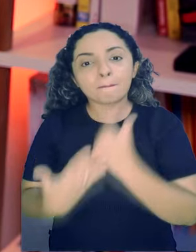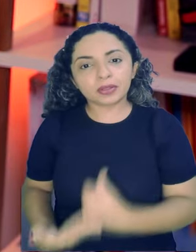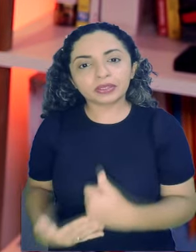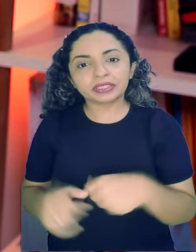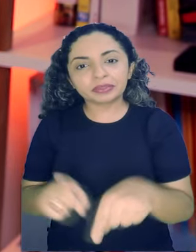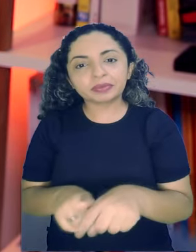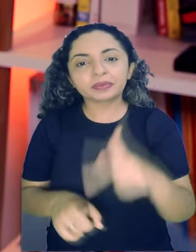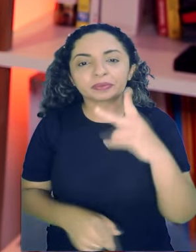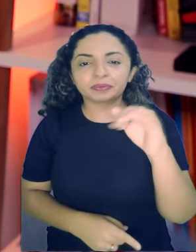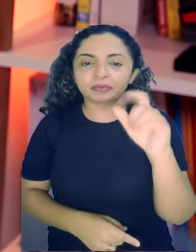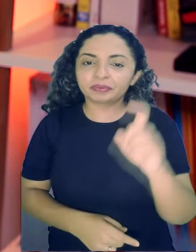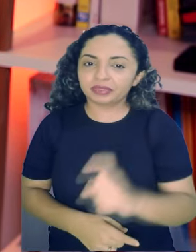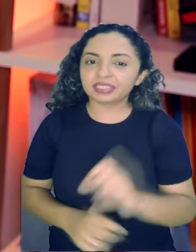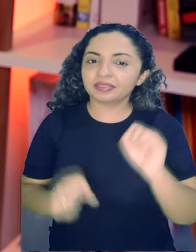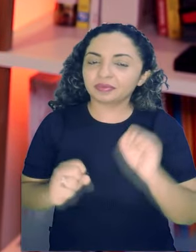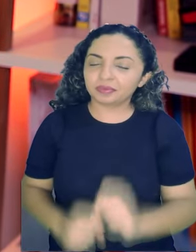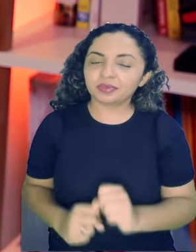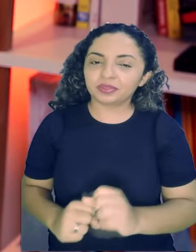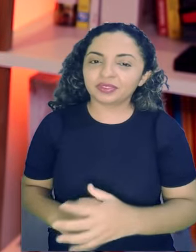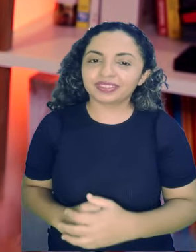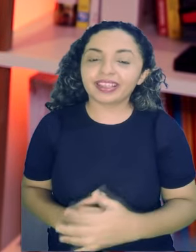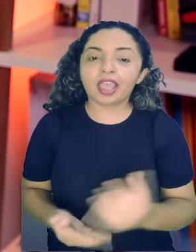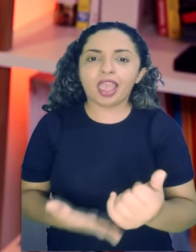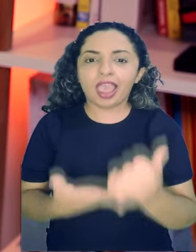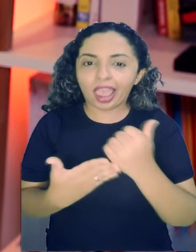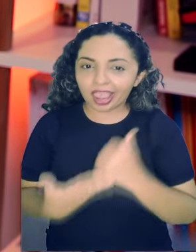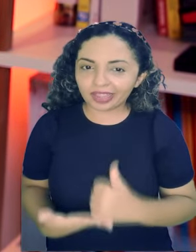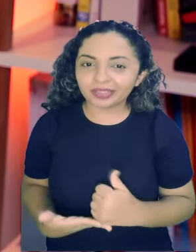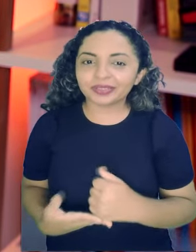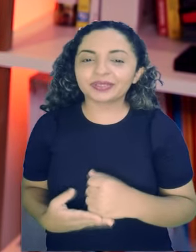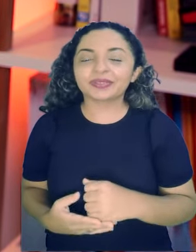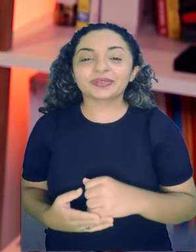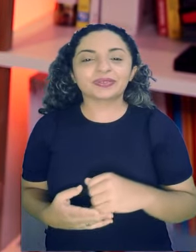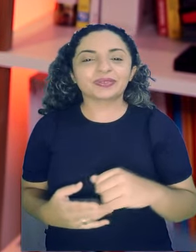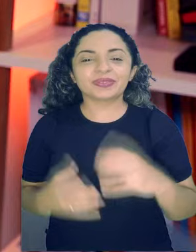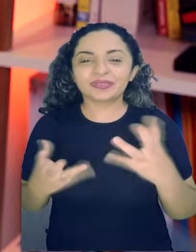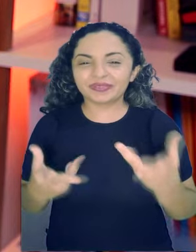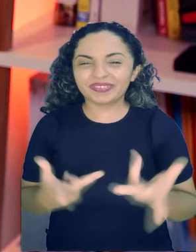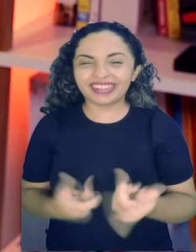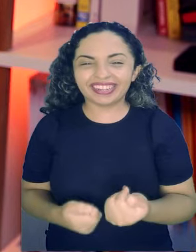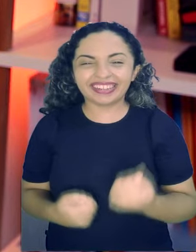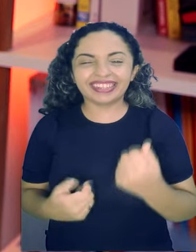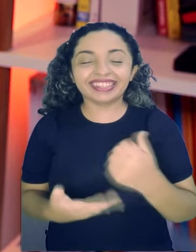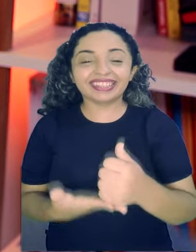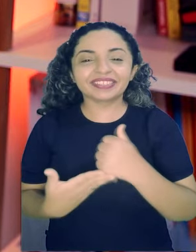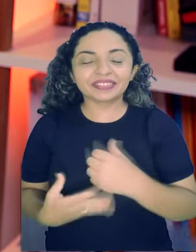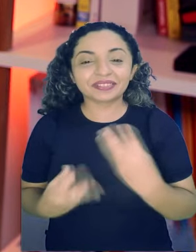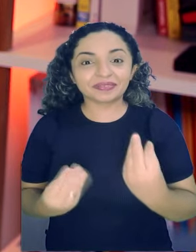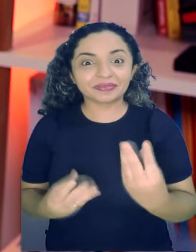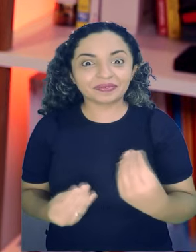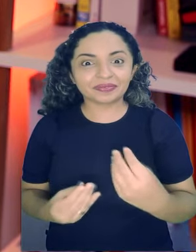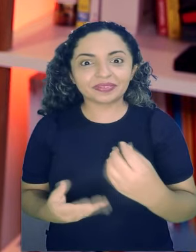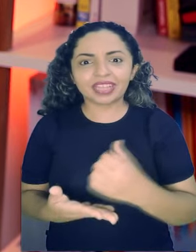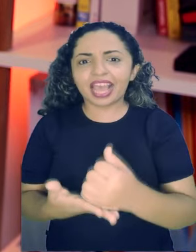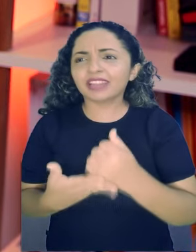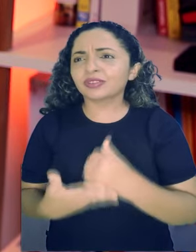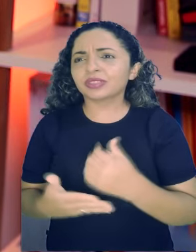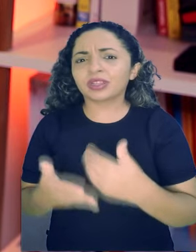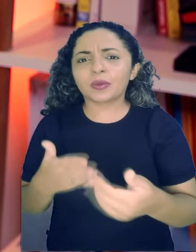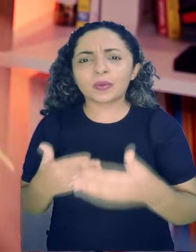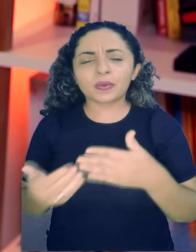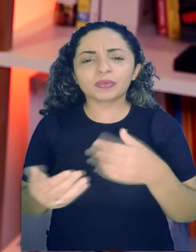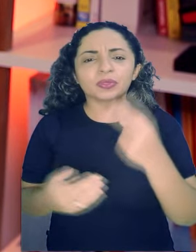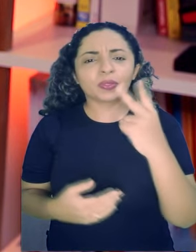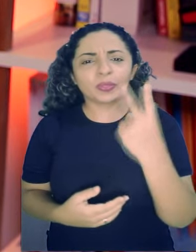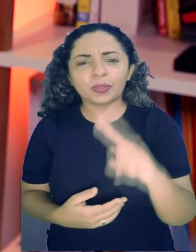Seleção Literária, você pode fazer uma chave Pix. Isso aí é uma ajuda incrível, realmente, ajuda demais toda a contribuição de vocês aqui.